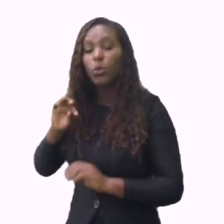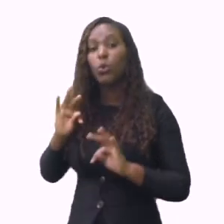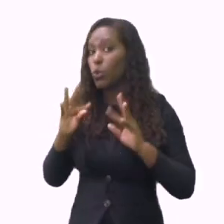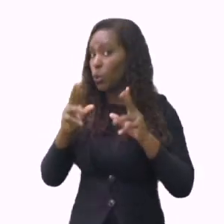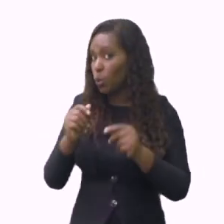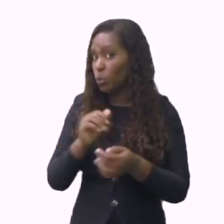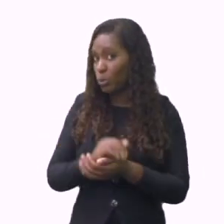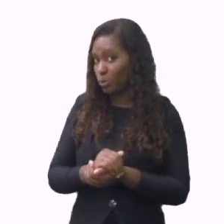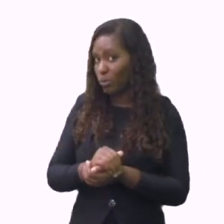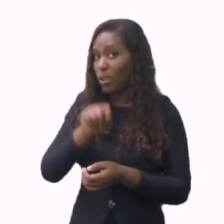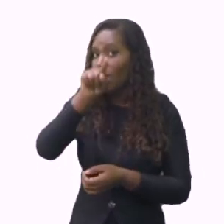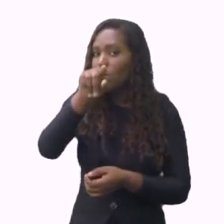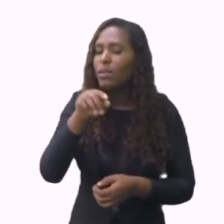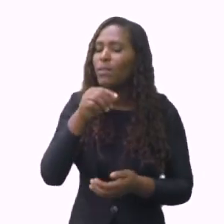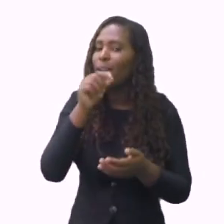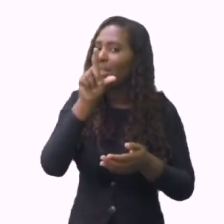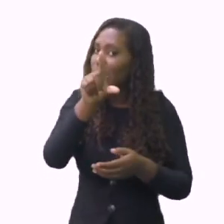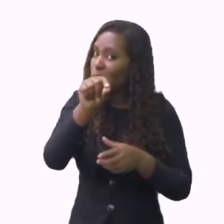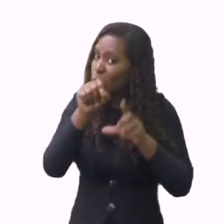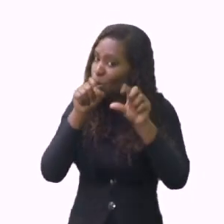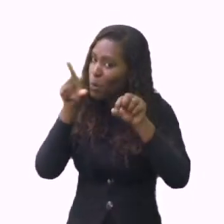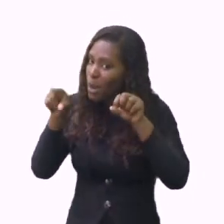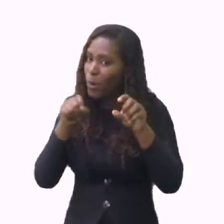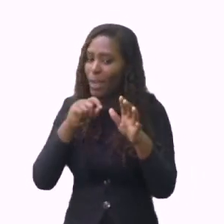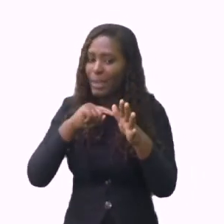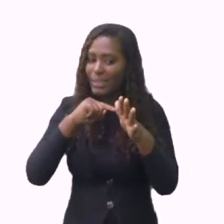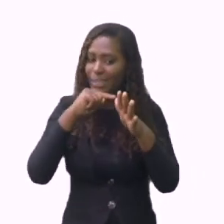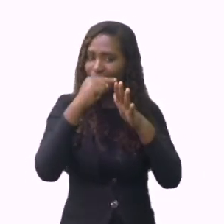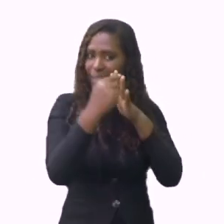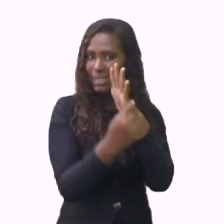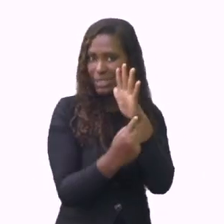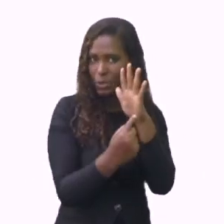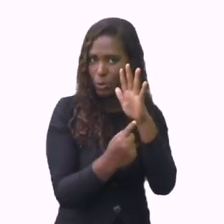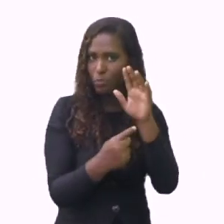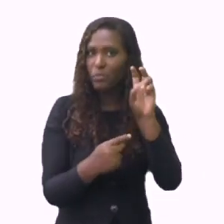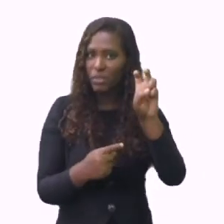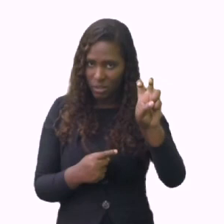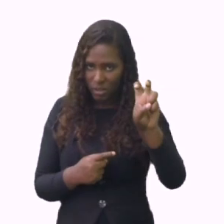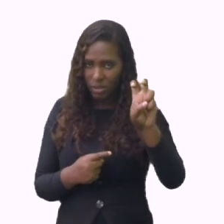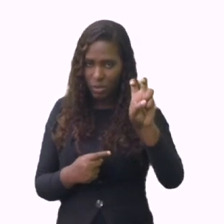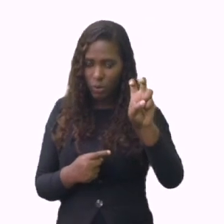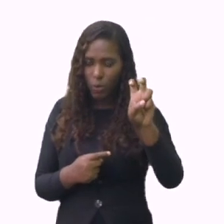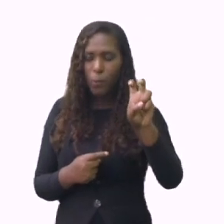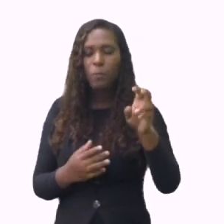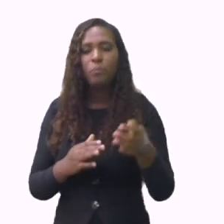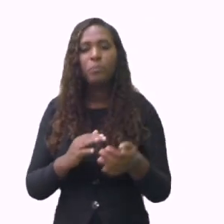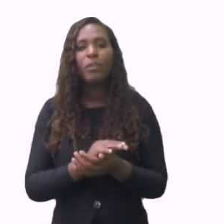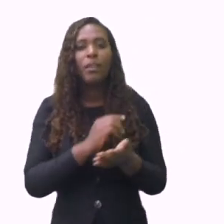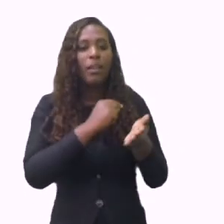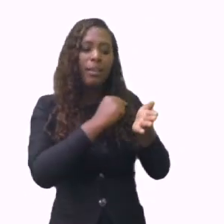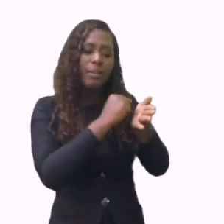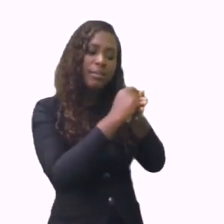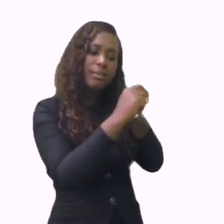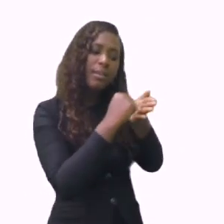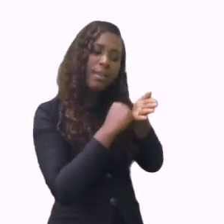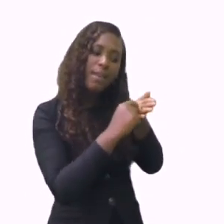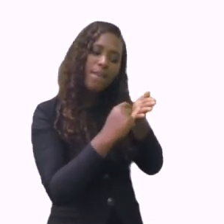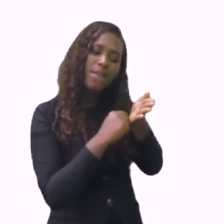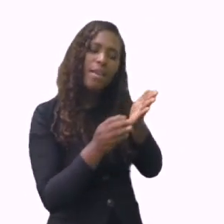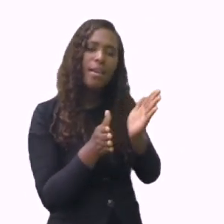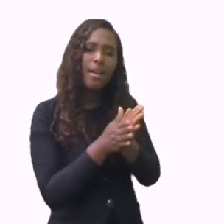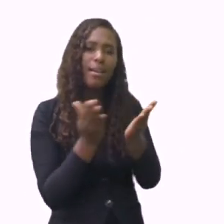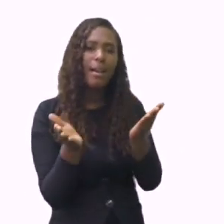5, escrever no seu caderno, vai traçar ele, ou ponto final, ou interrogação, e vai escrever o